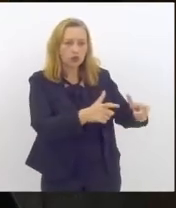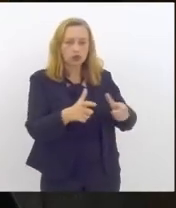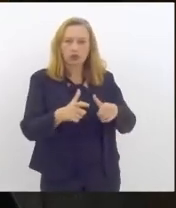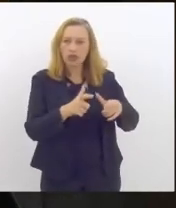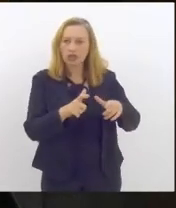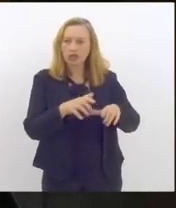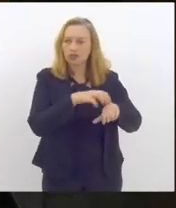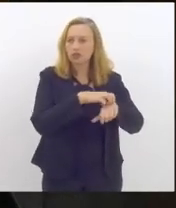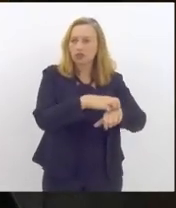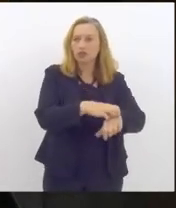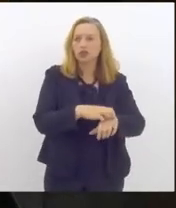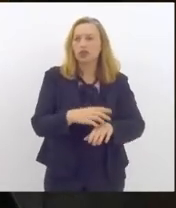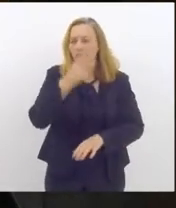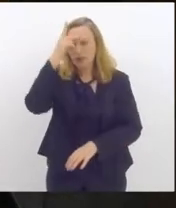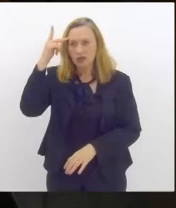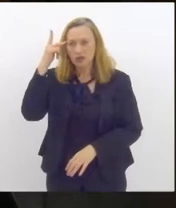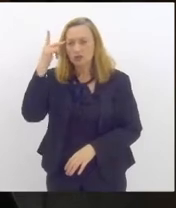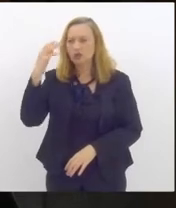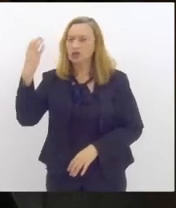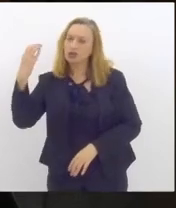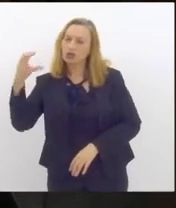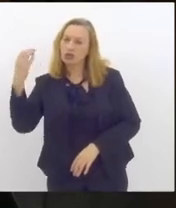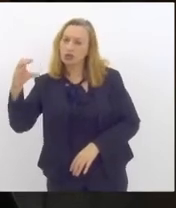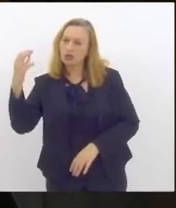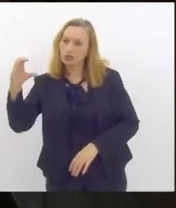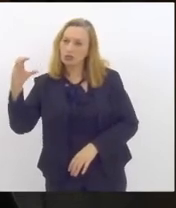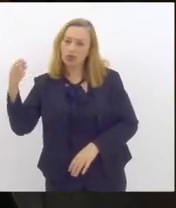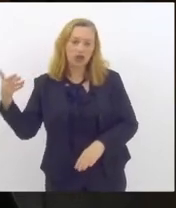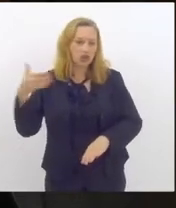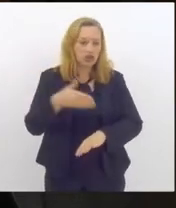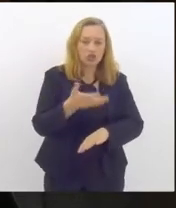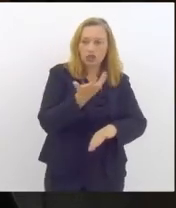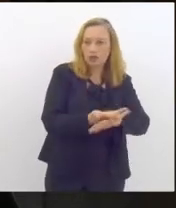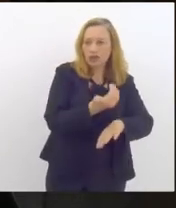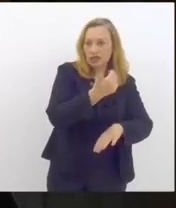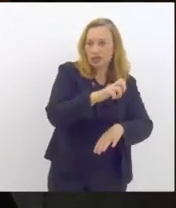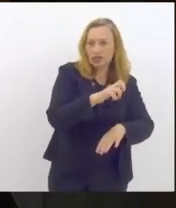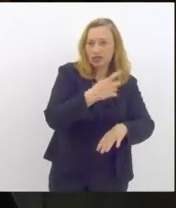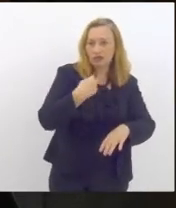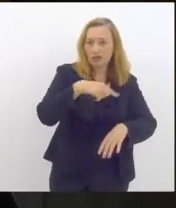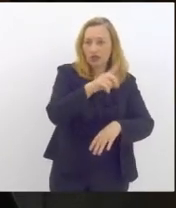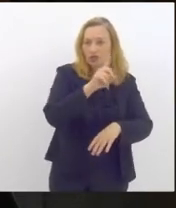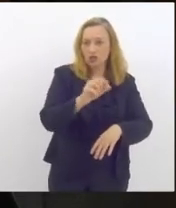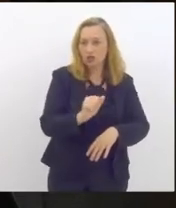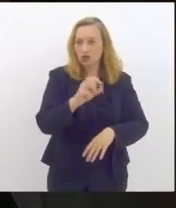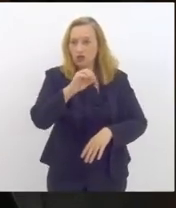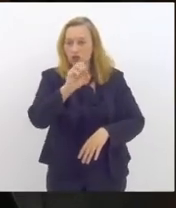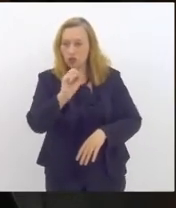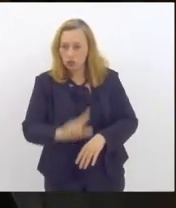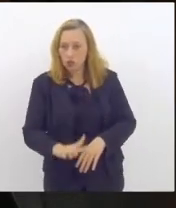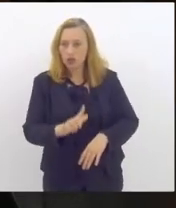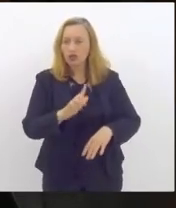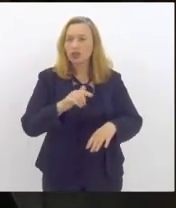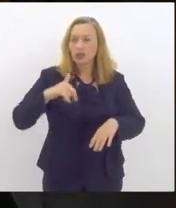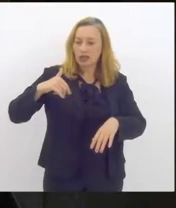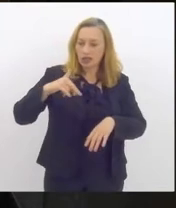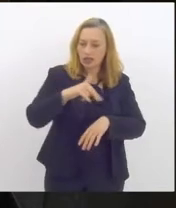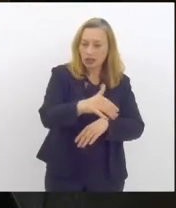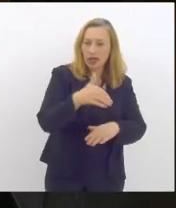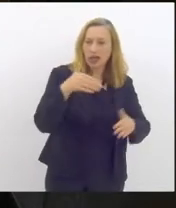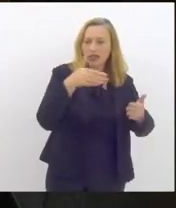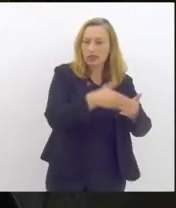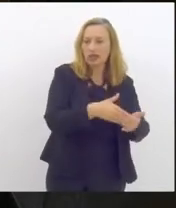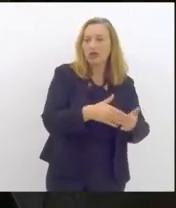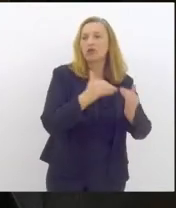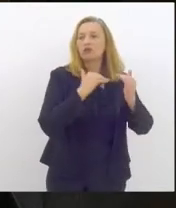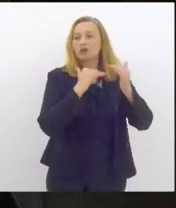o morador de Niterói que pega a barra e chega aqui na praça 15 vai para zona sul do Rio de Janeiro tem que andar quase 1 km até o metrô